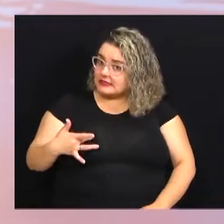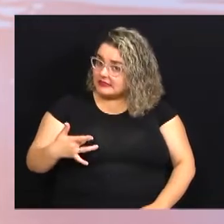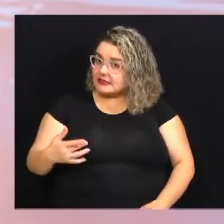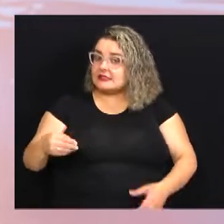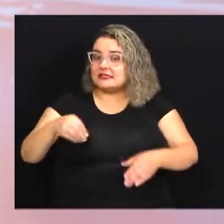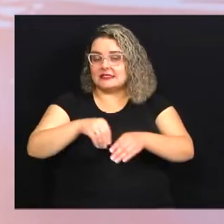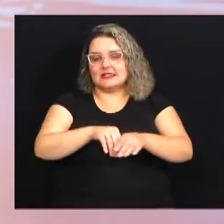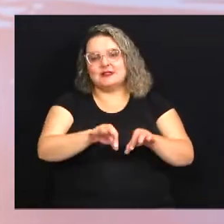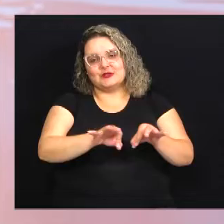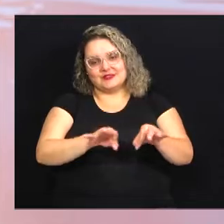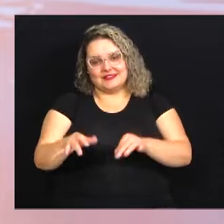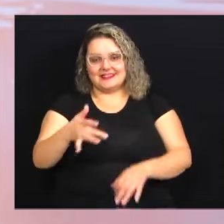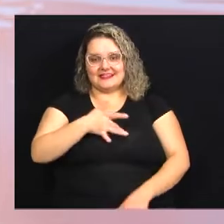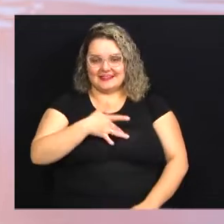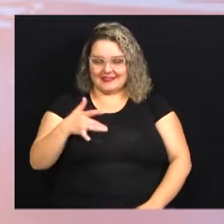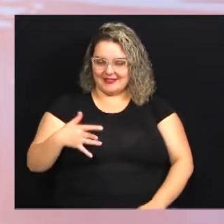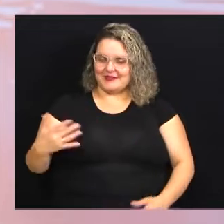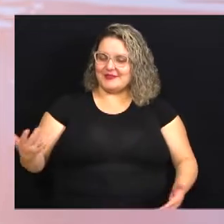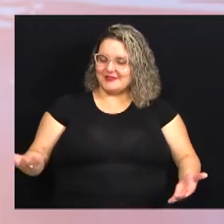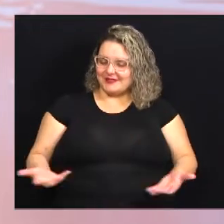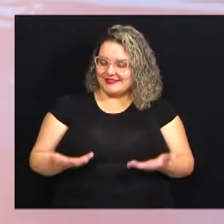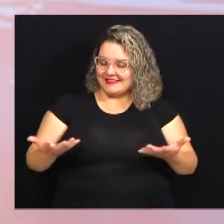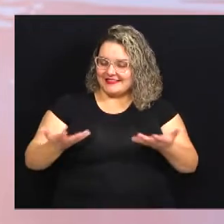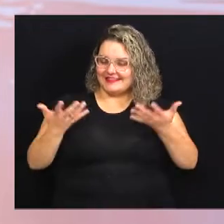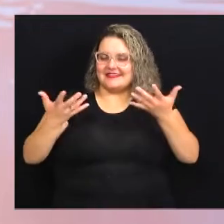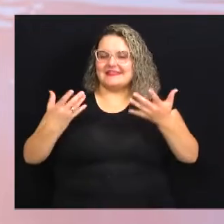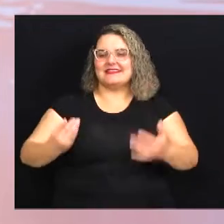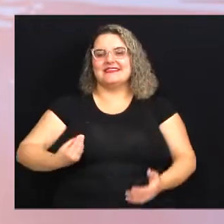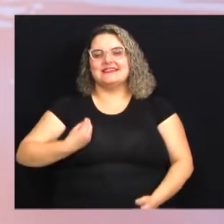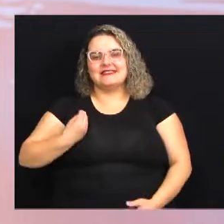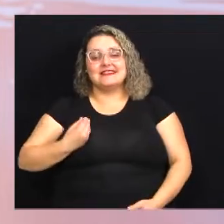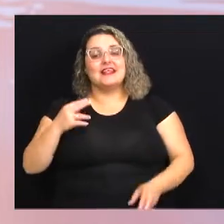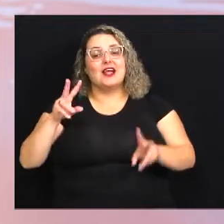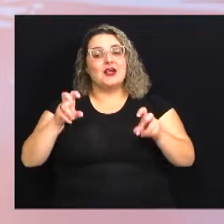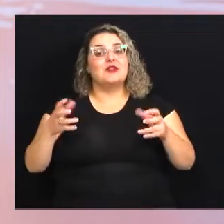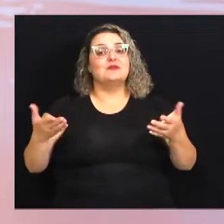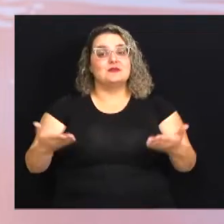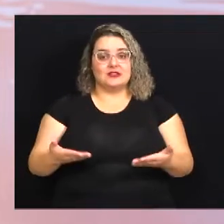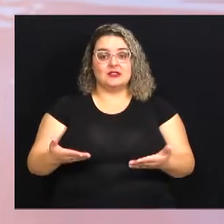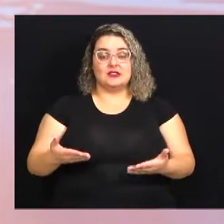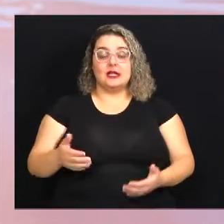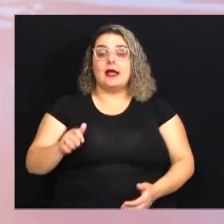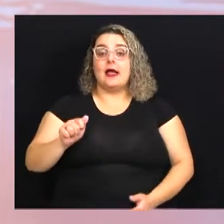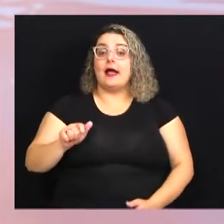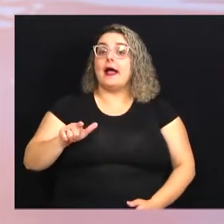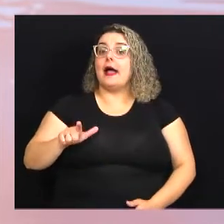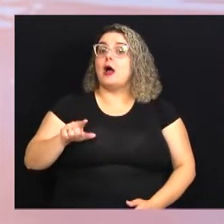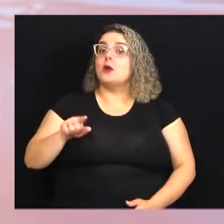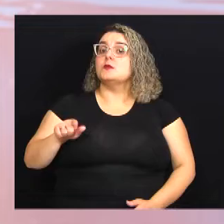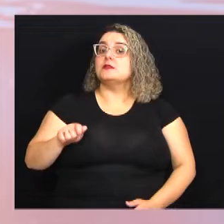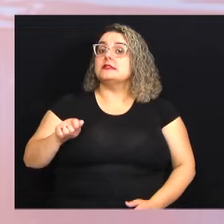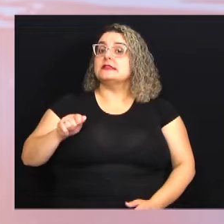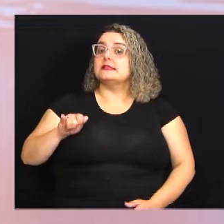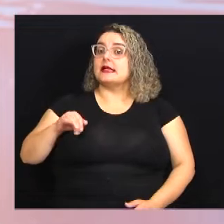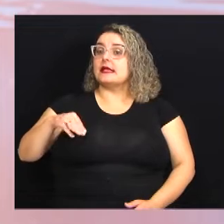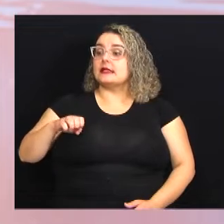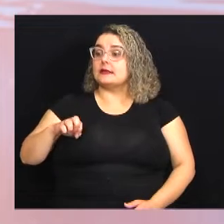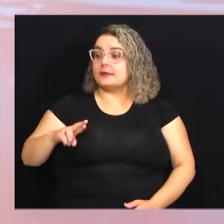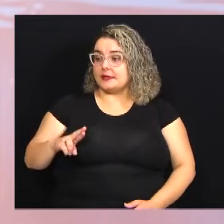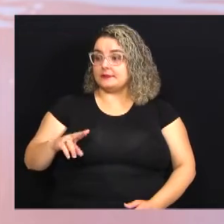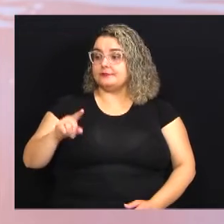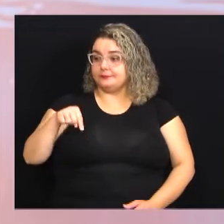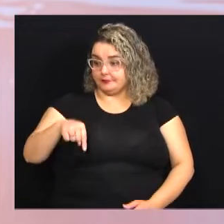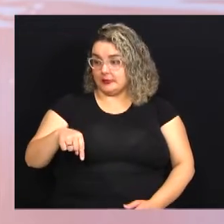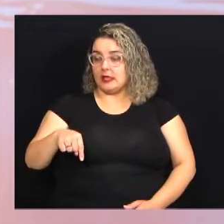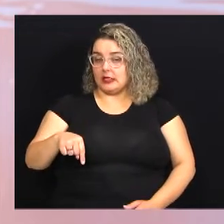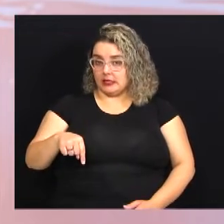programa Saúde é Vida. E o nosso tema de hoje é Alzheimer. Pois é, olha só aqui no Brasil, dados